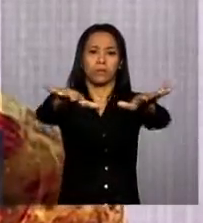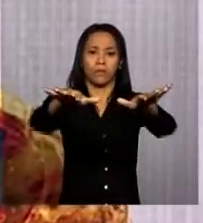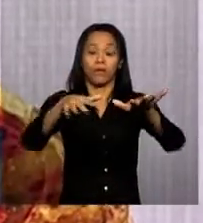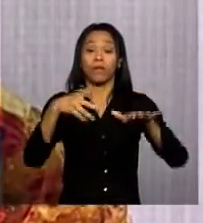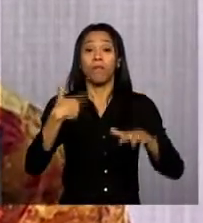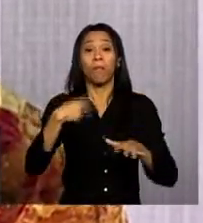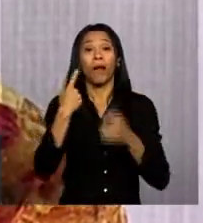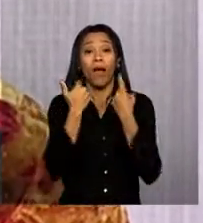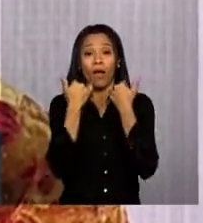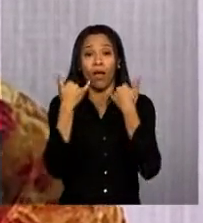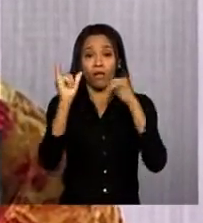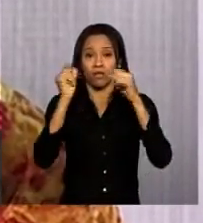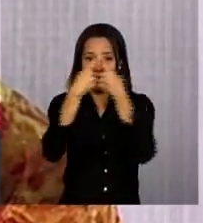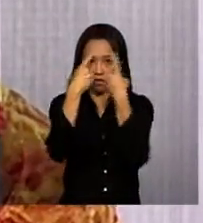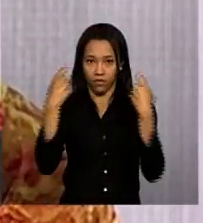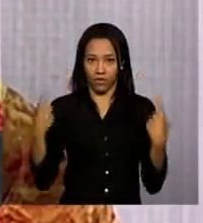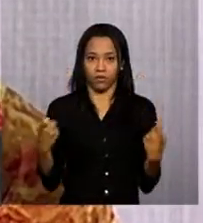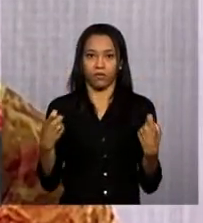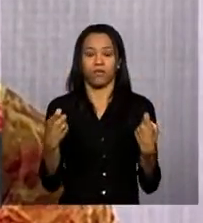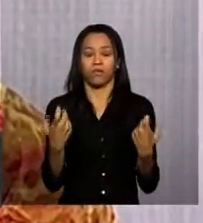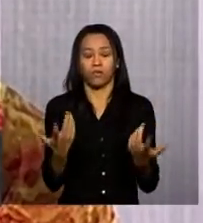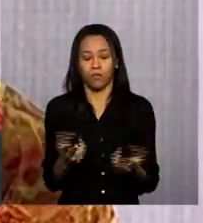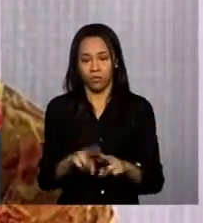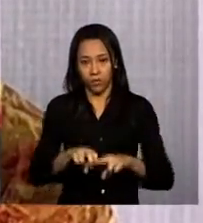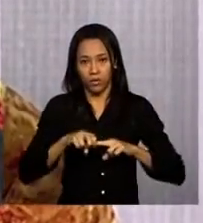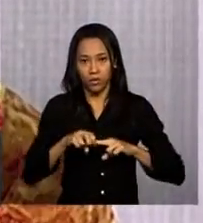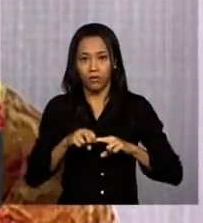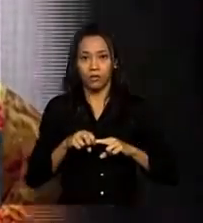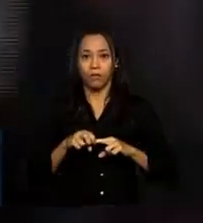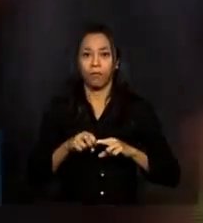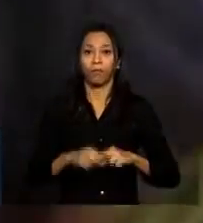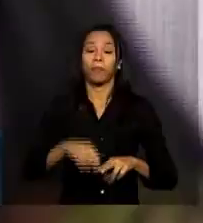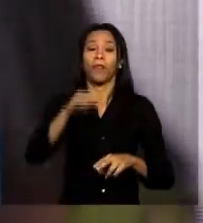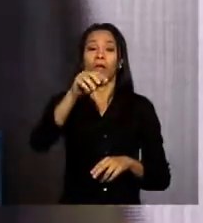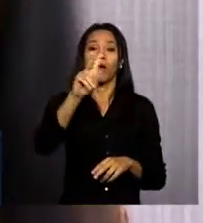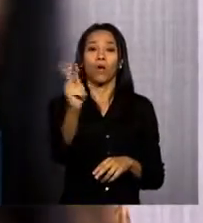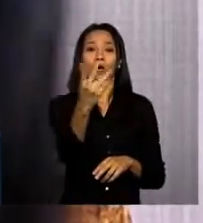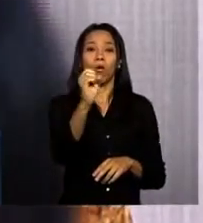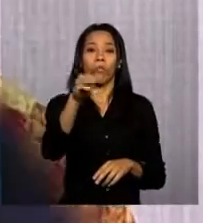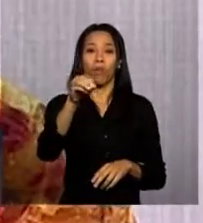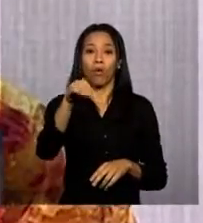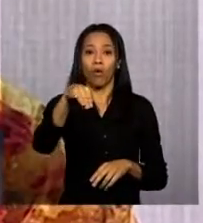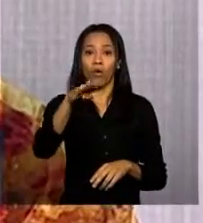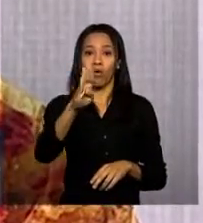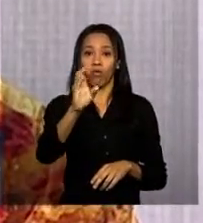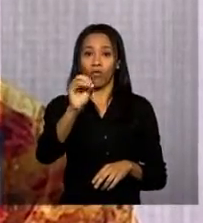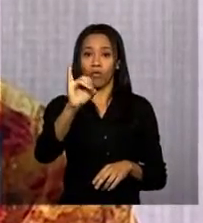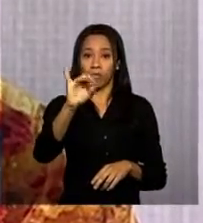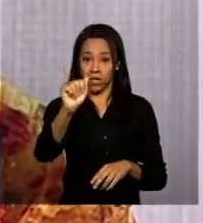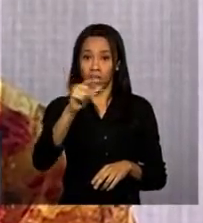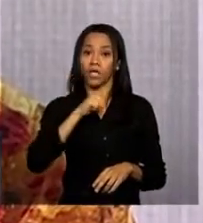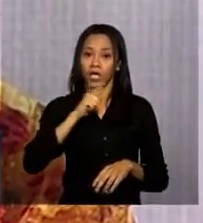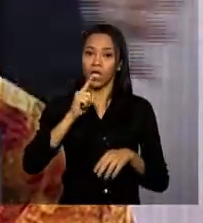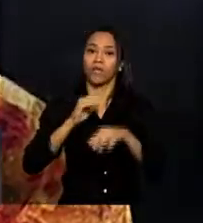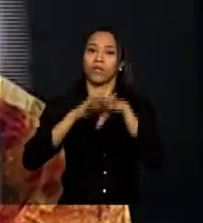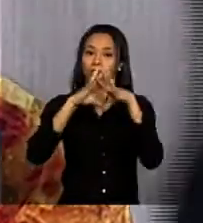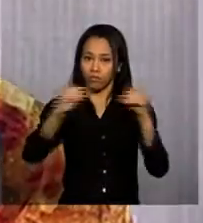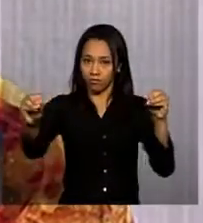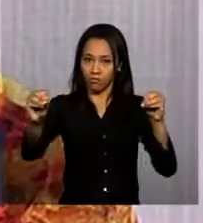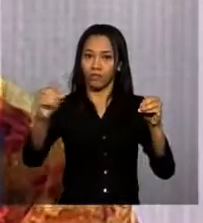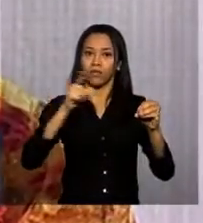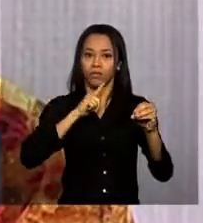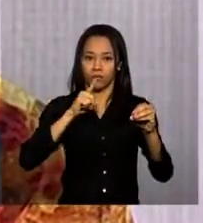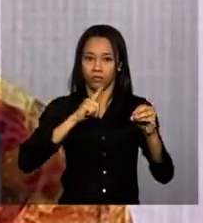para que a violência se estabeleça. Portanto, a homofobia tem cura. Ações como essa ajudam a que